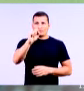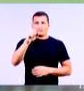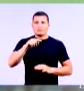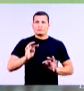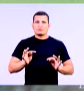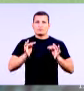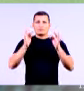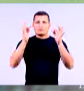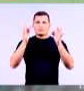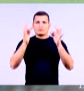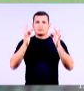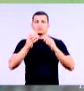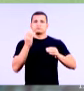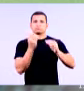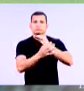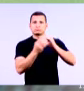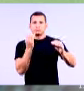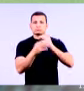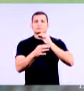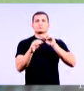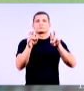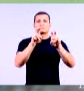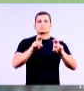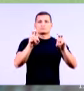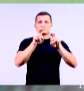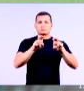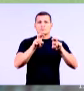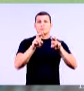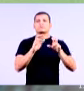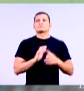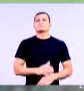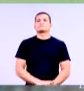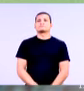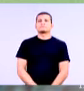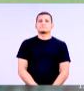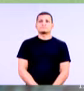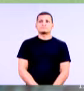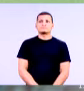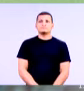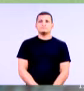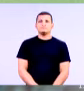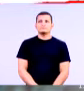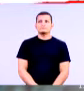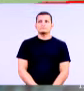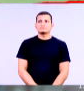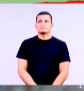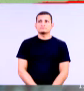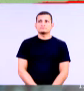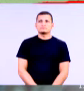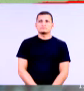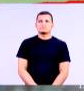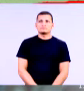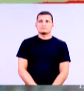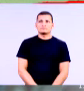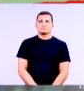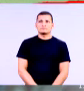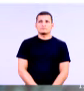entre dois computadores. Ok? Muito bem.